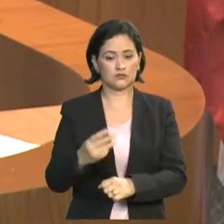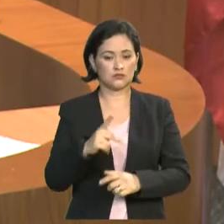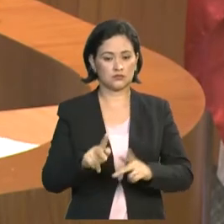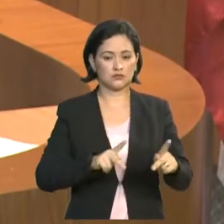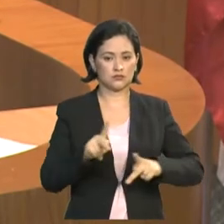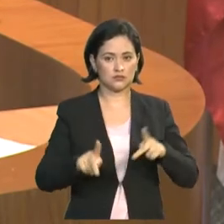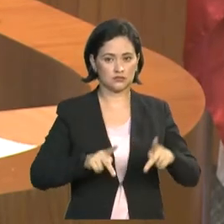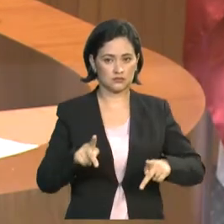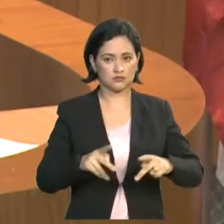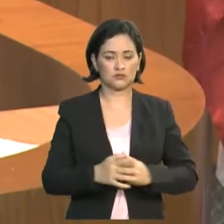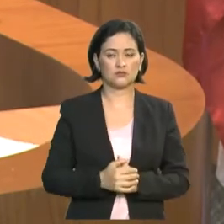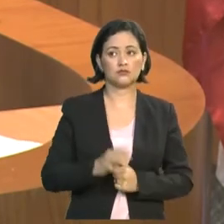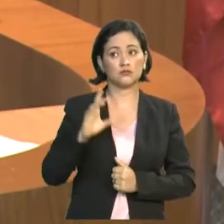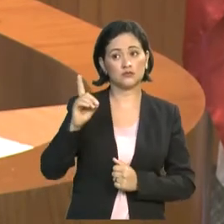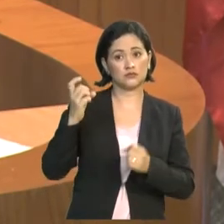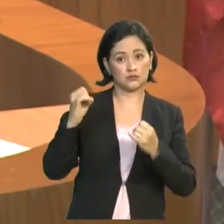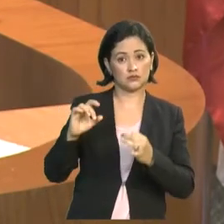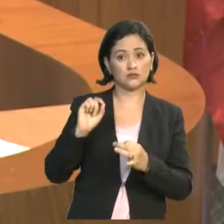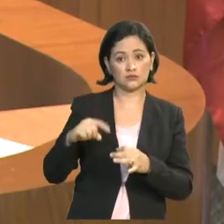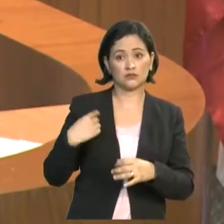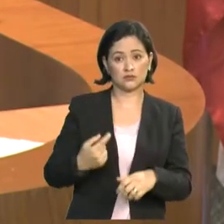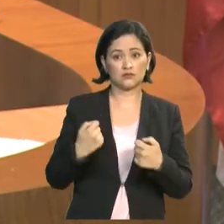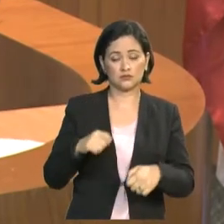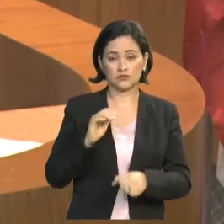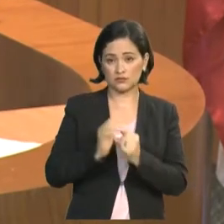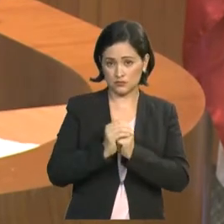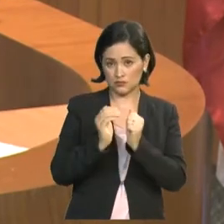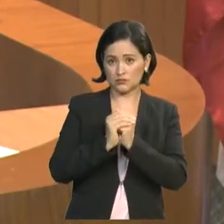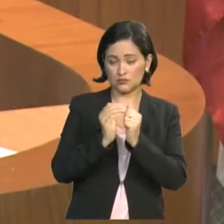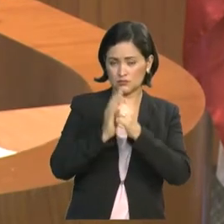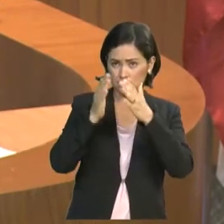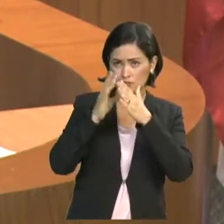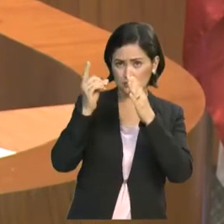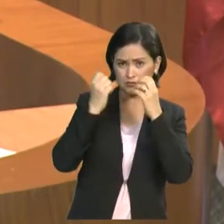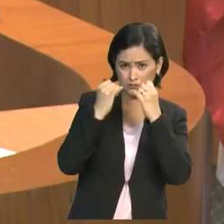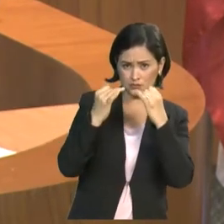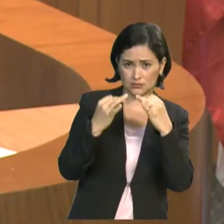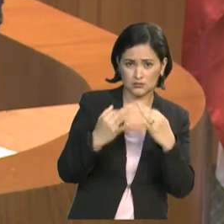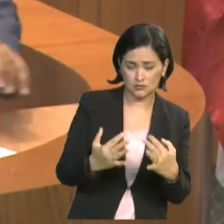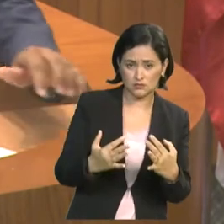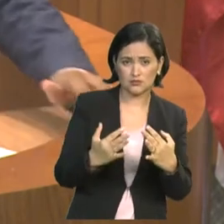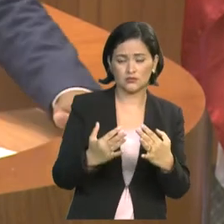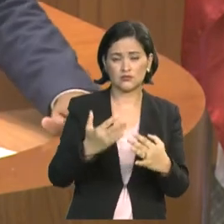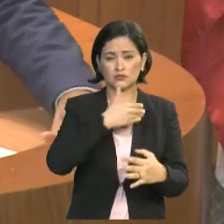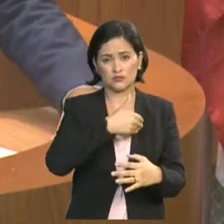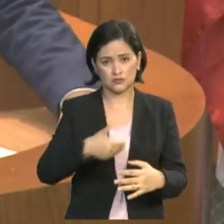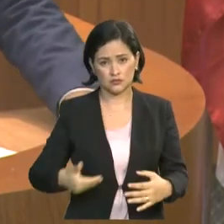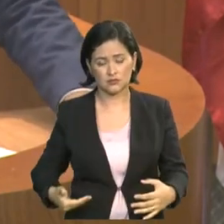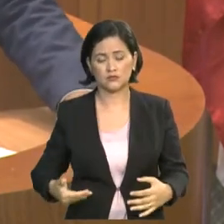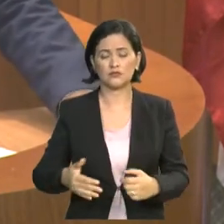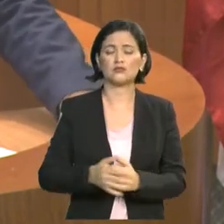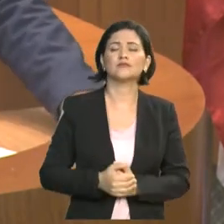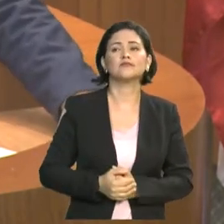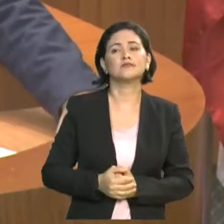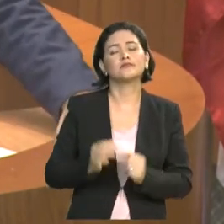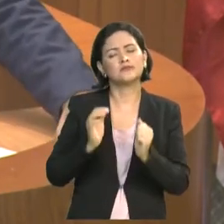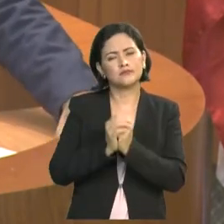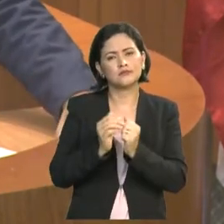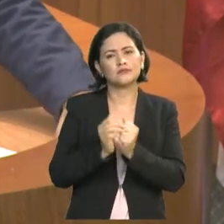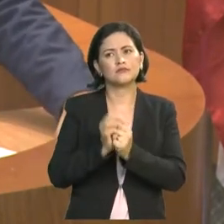Deus disse que devemos orar pelas autoridades e assim o fazemos também. Que Deus possa abençoar o Brasil, o estado do Maranhão, São